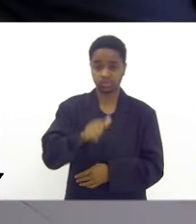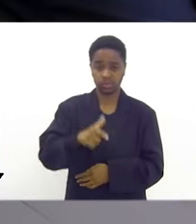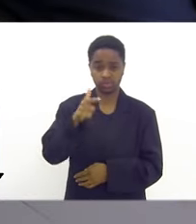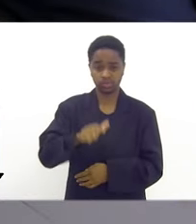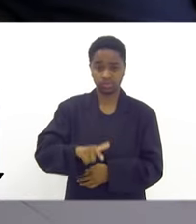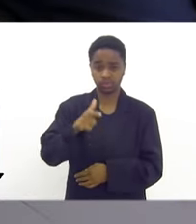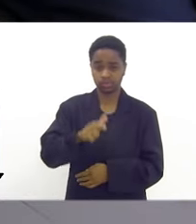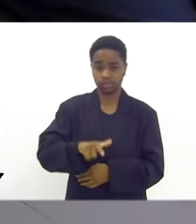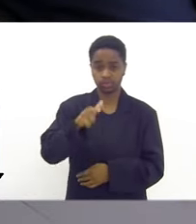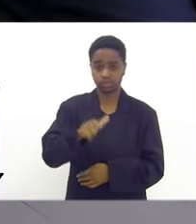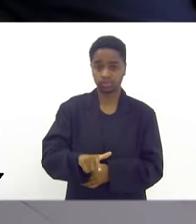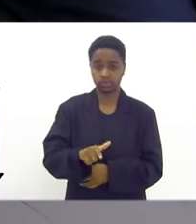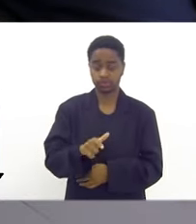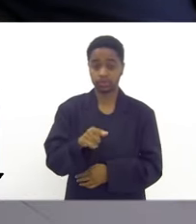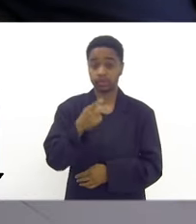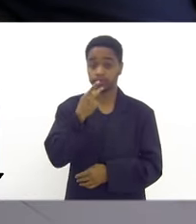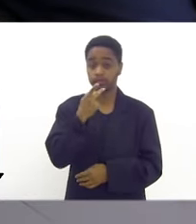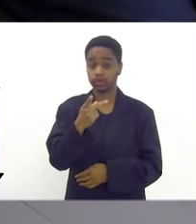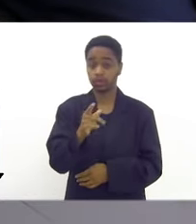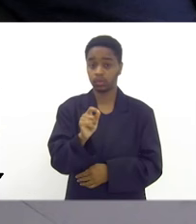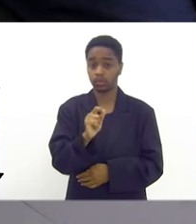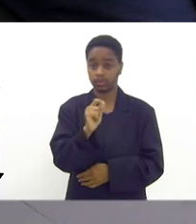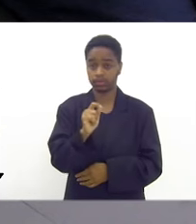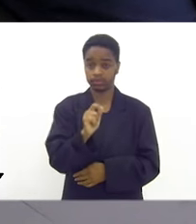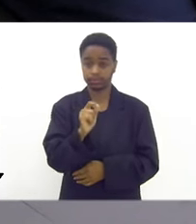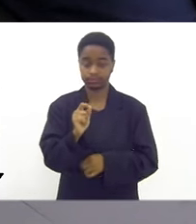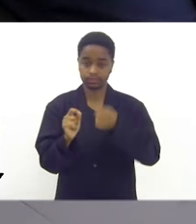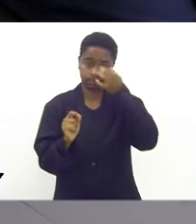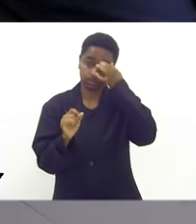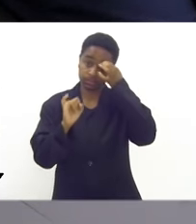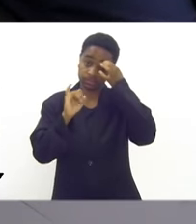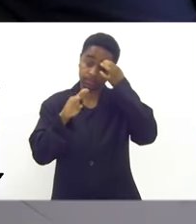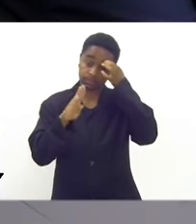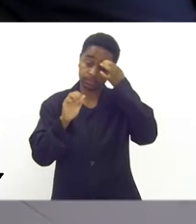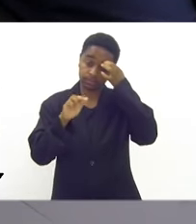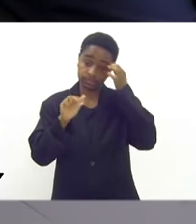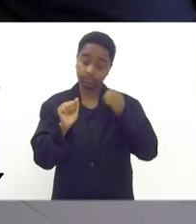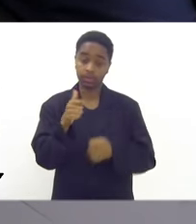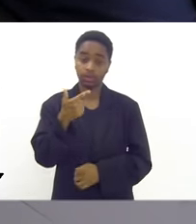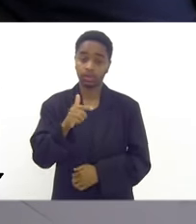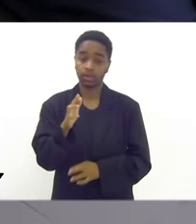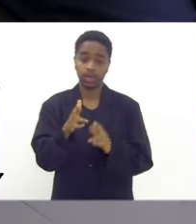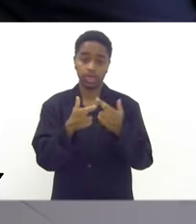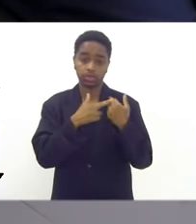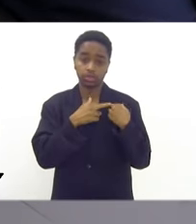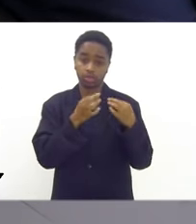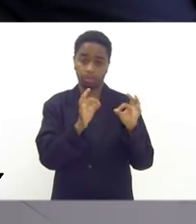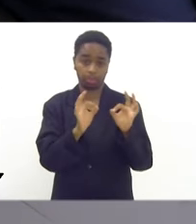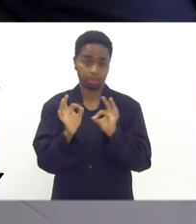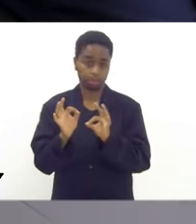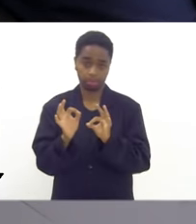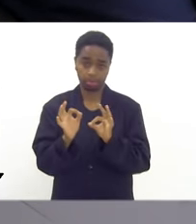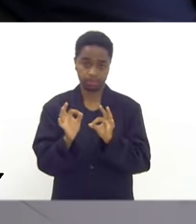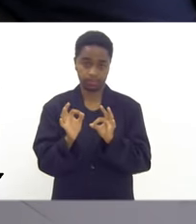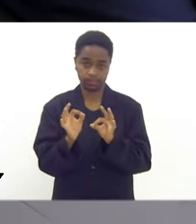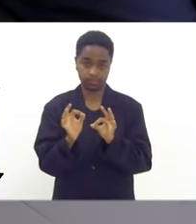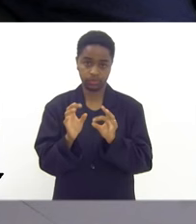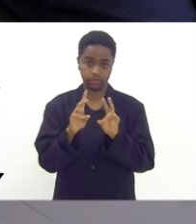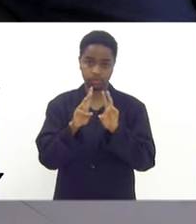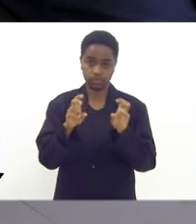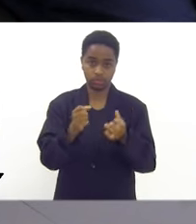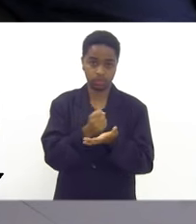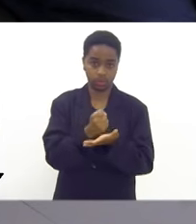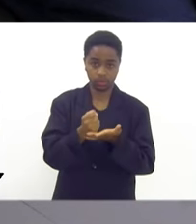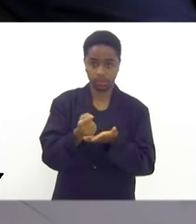repetidamente insistiu de que o Ibama não teria competência alguma no licenciamento na